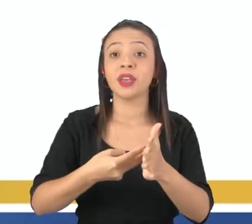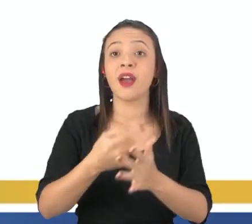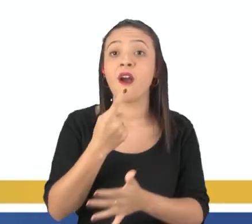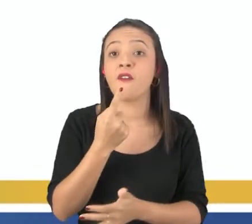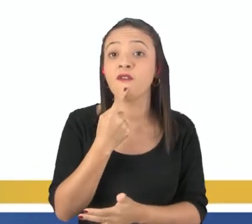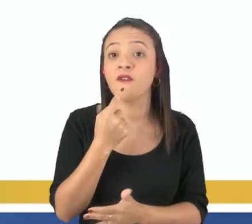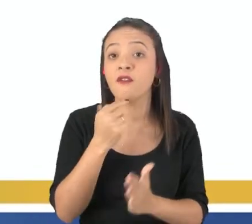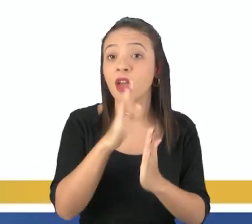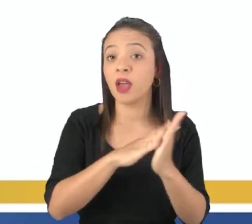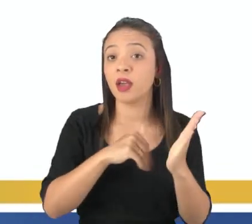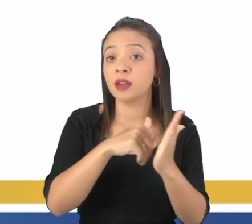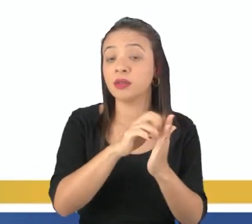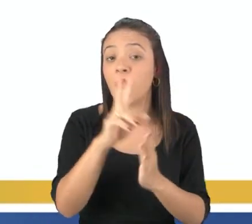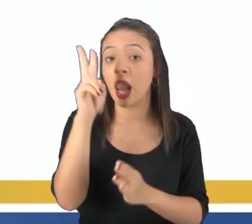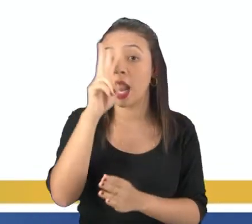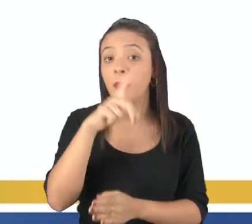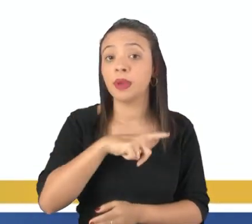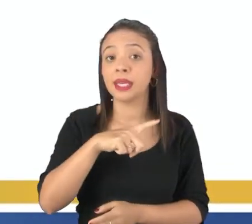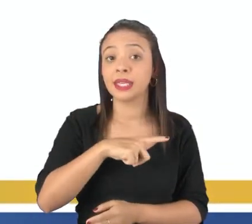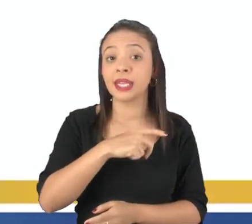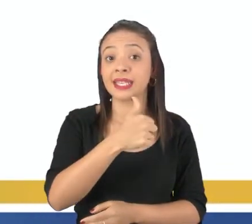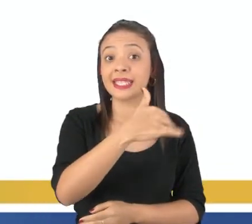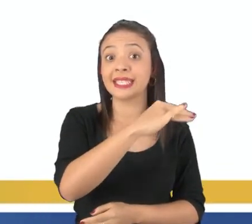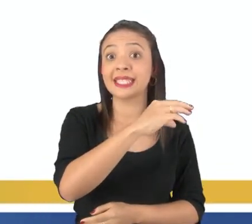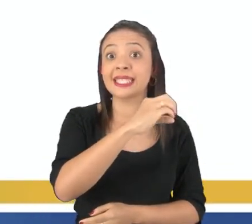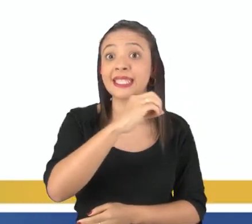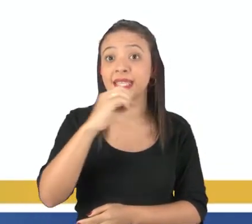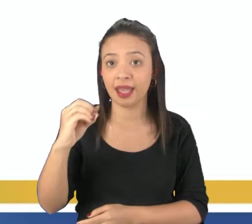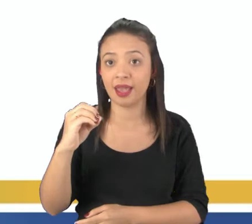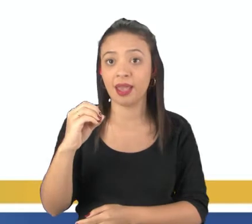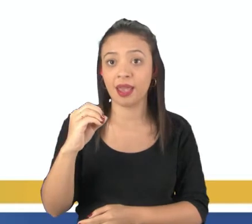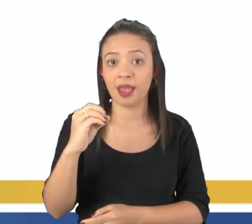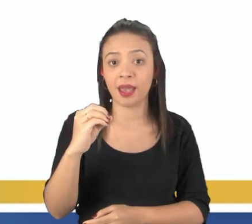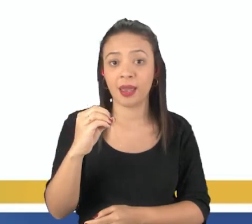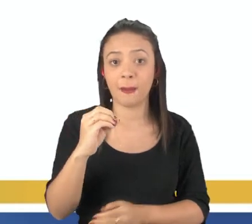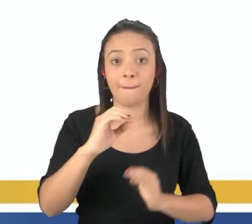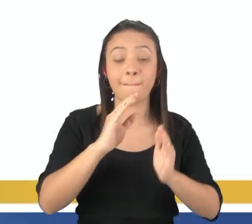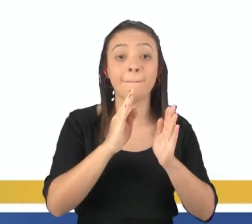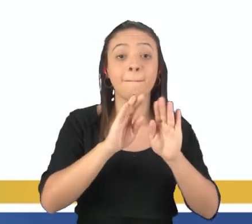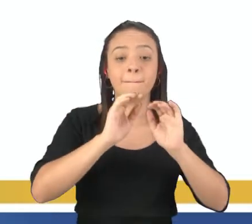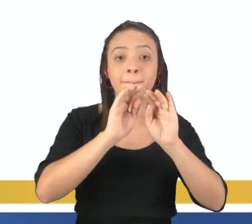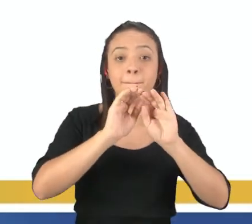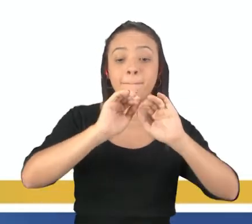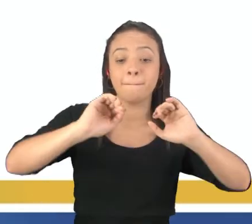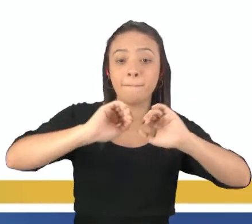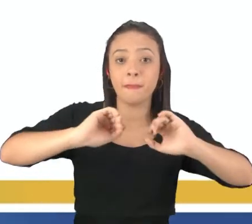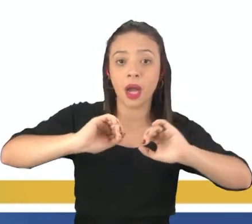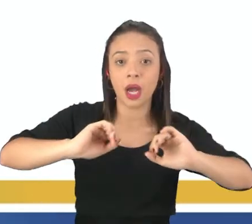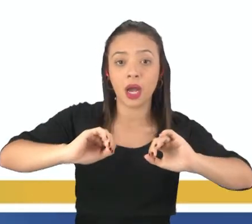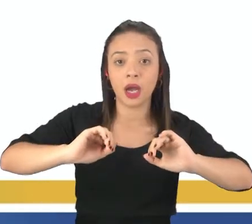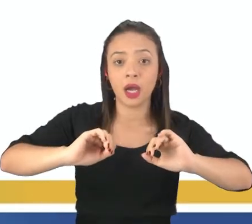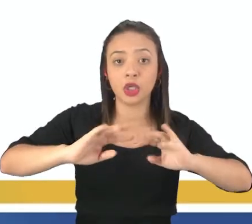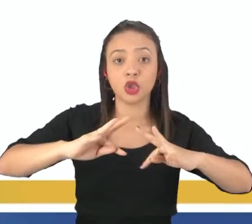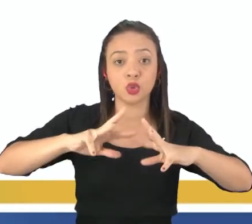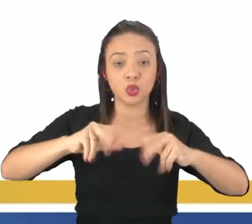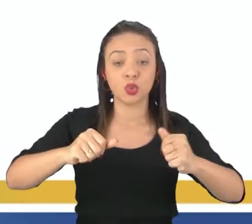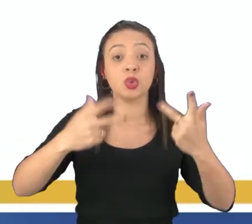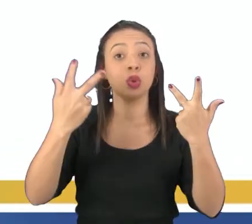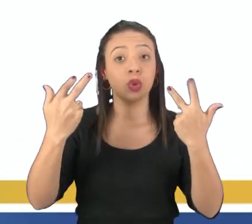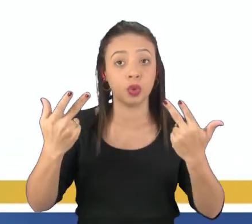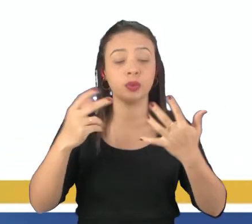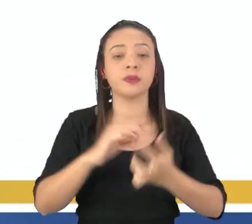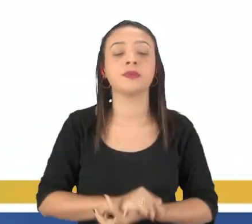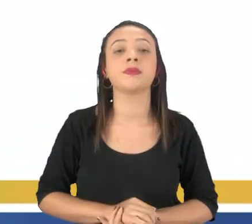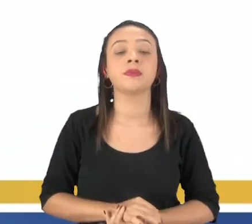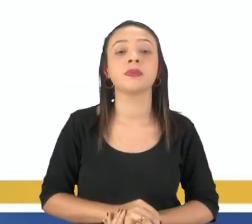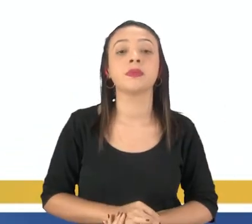lembrando eu tenho sem quadradinho sair sem partes de um todo todos os mesmo tamanho partes